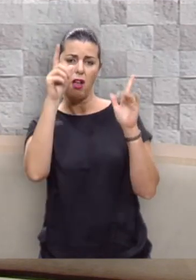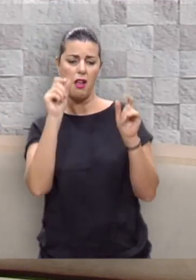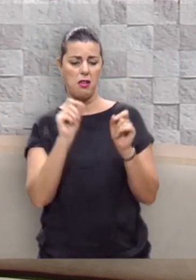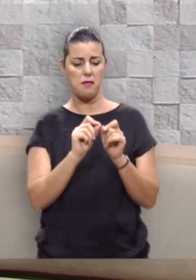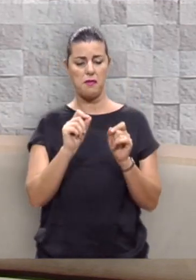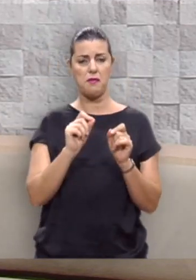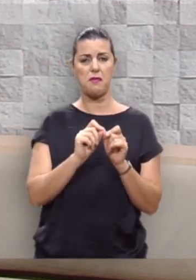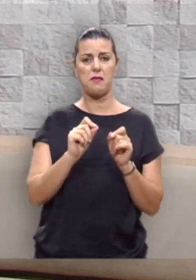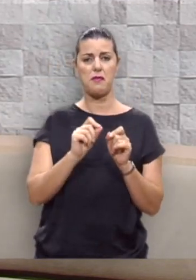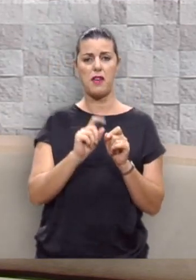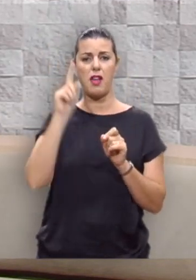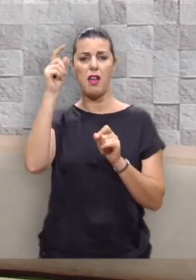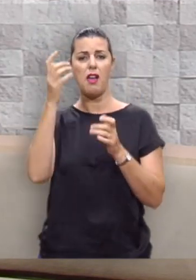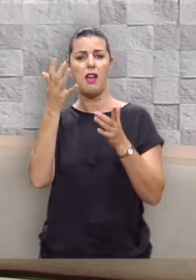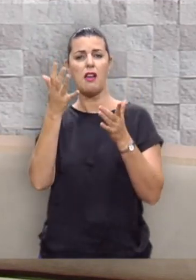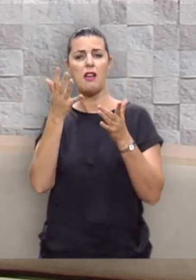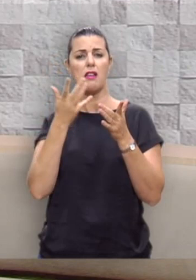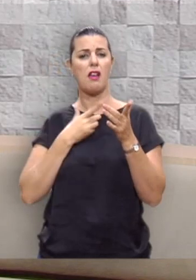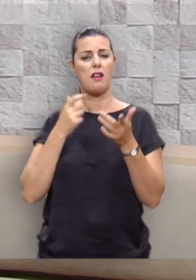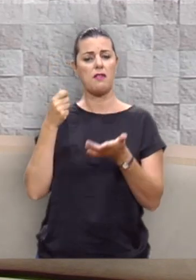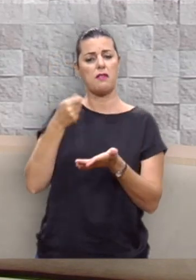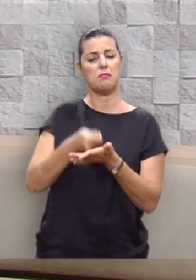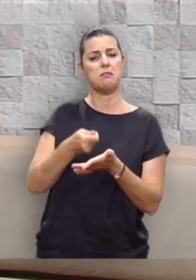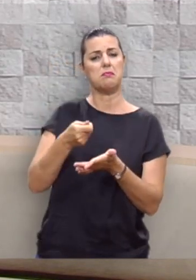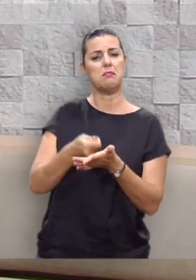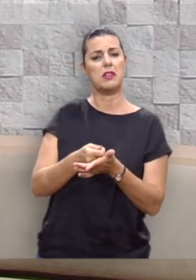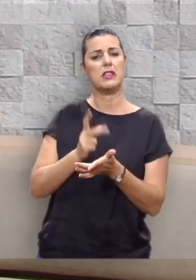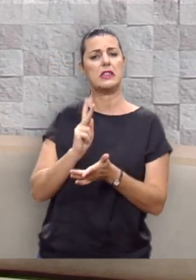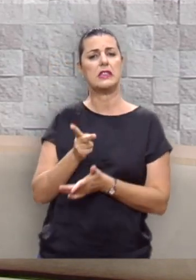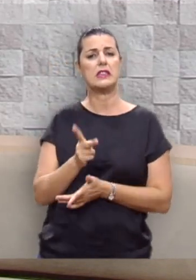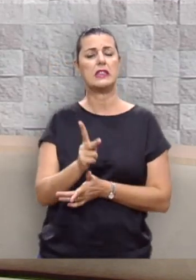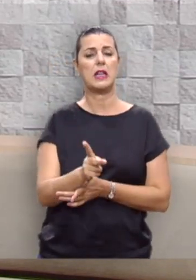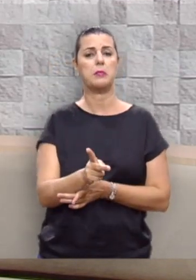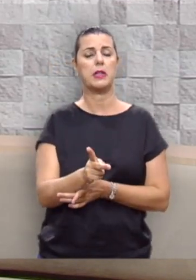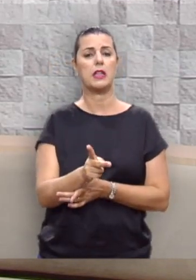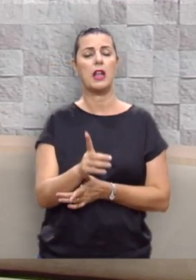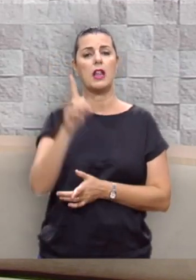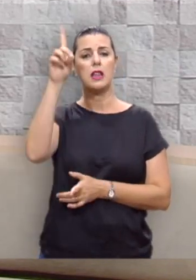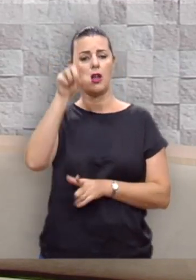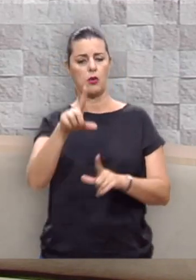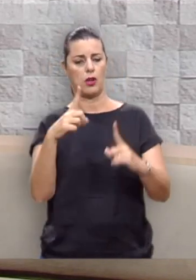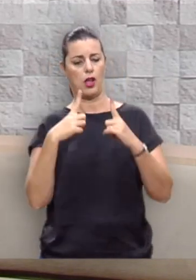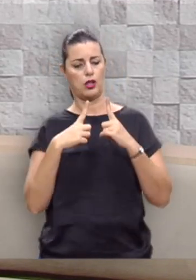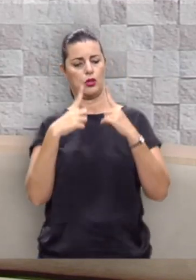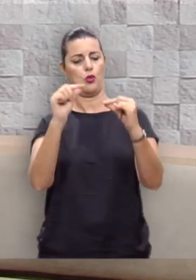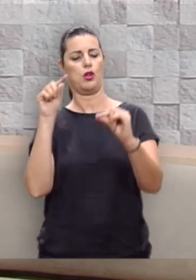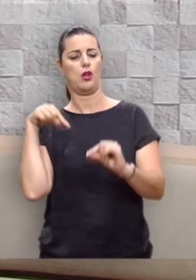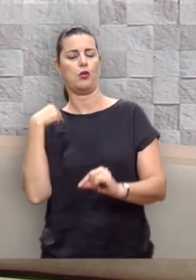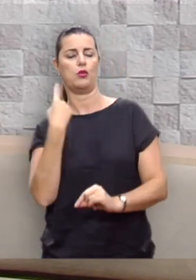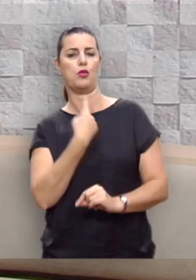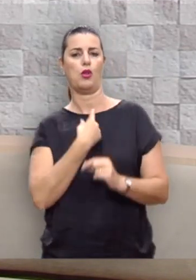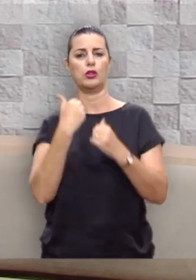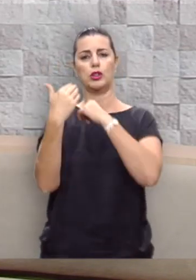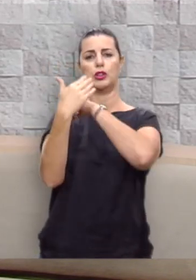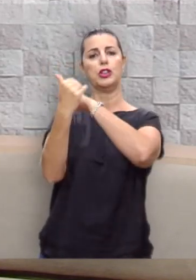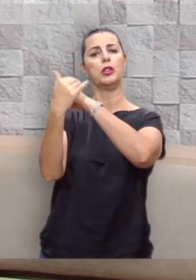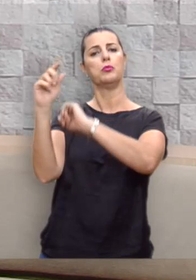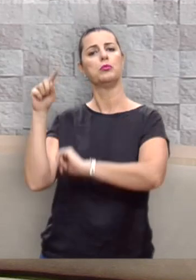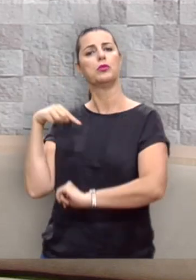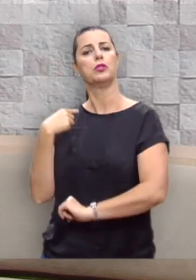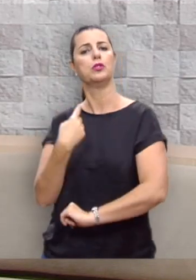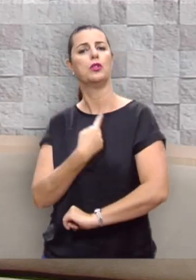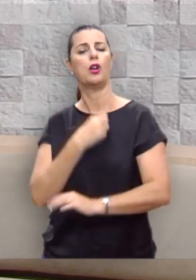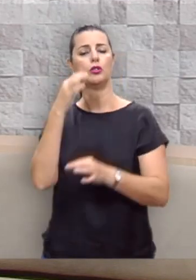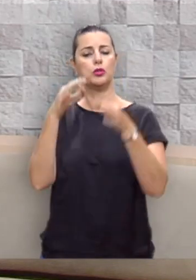a executa e é Ele quem a consumará. Deus nos escolheu, Deus nos chamou,